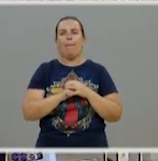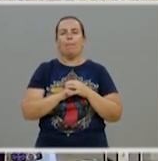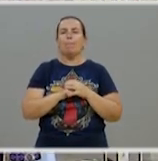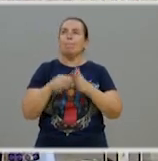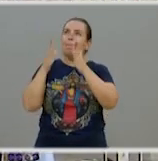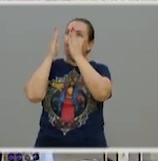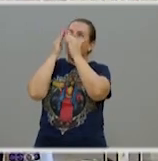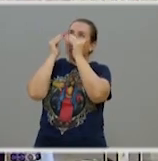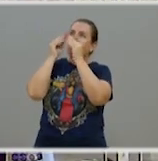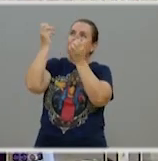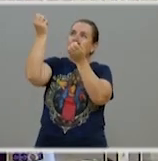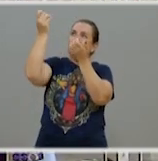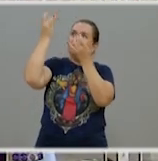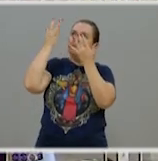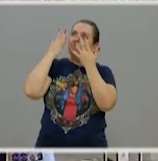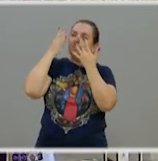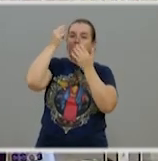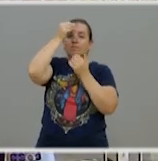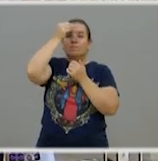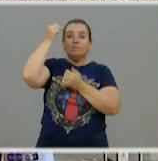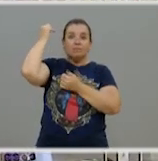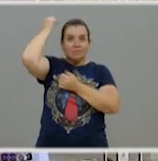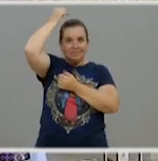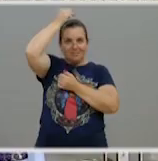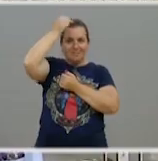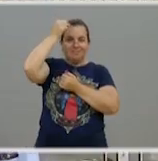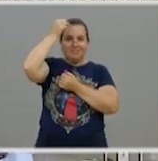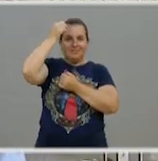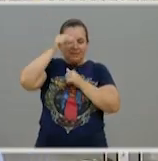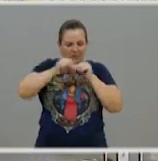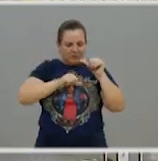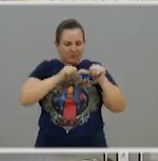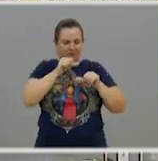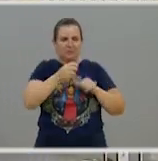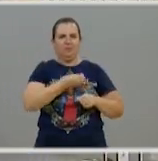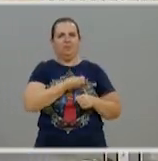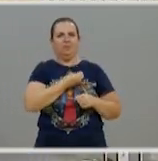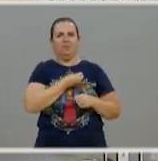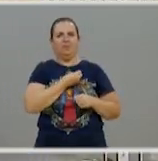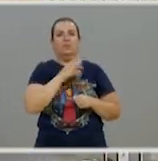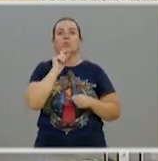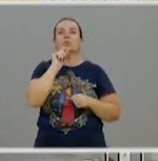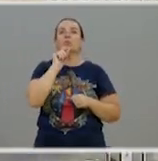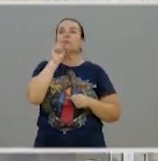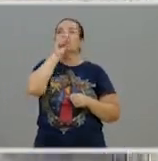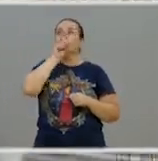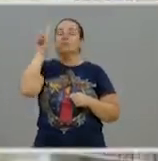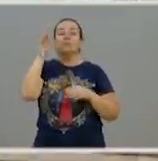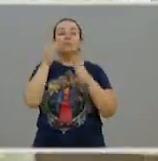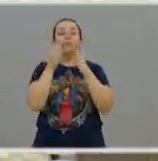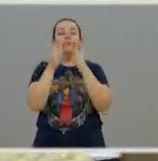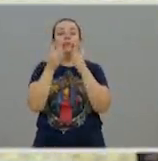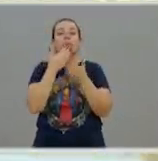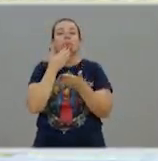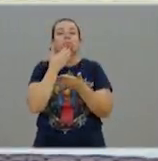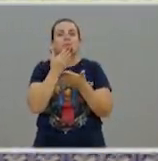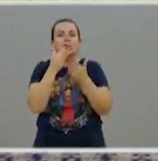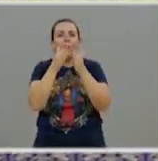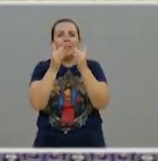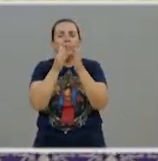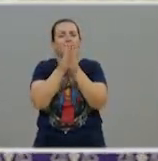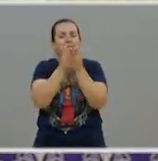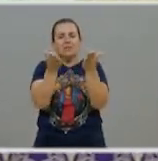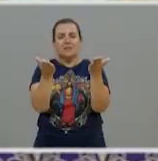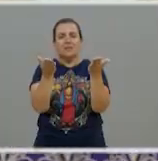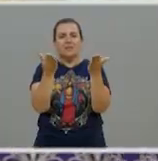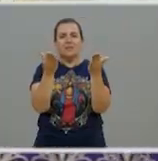Peça uma graça santificante. O que Deus está pedindo para você nessa quaresma. Este